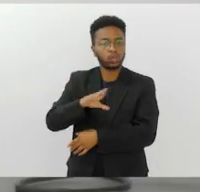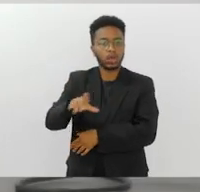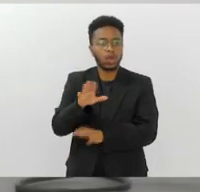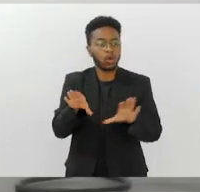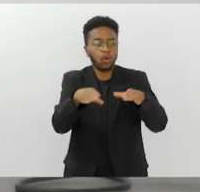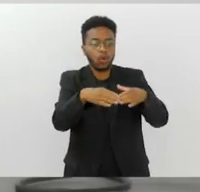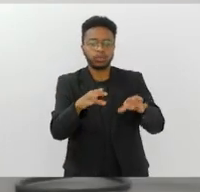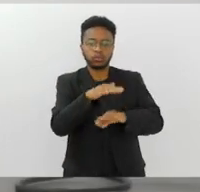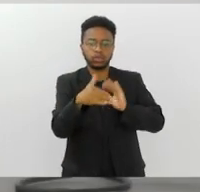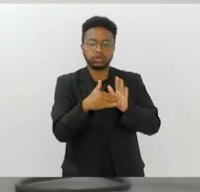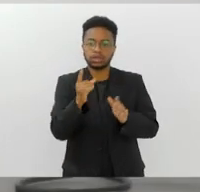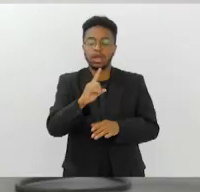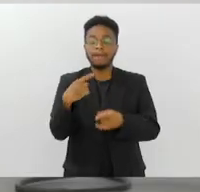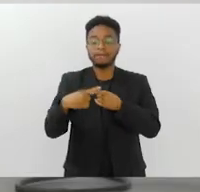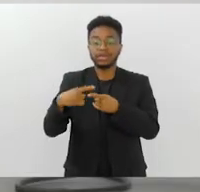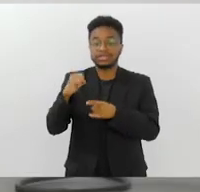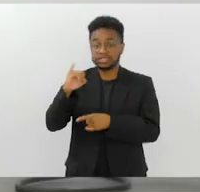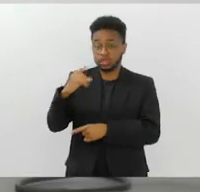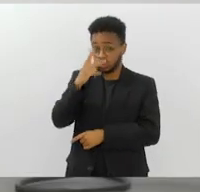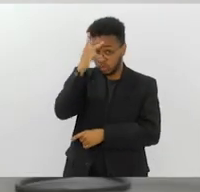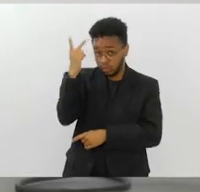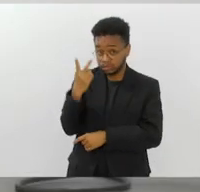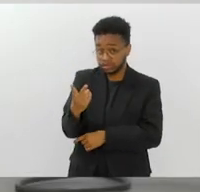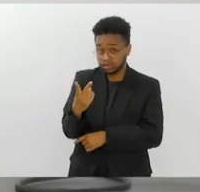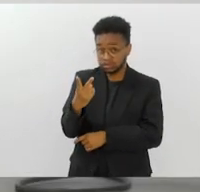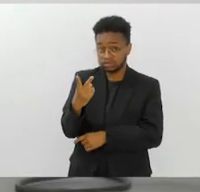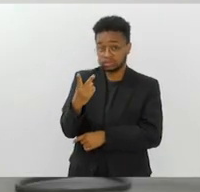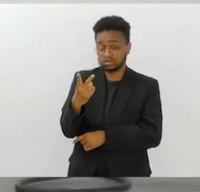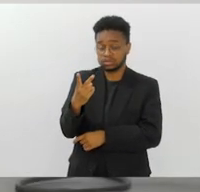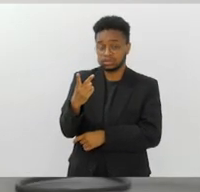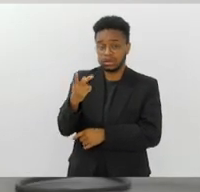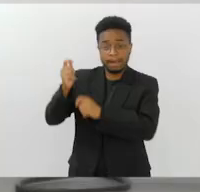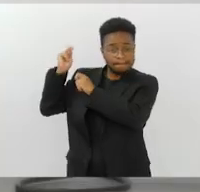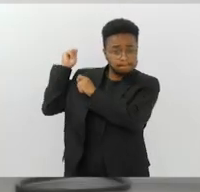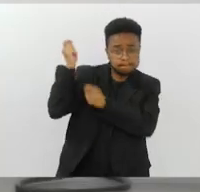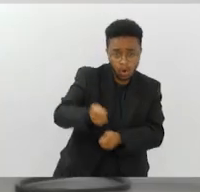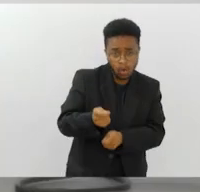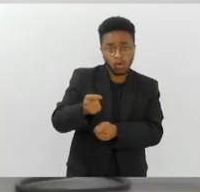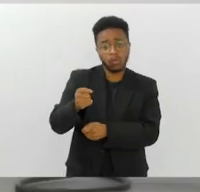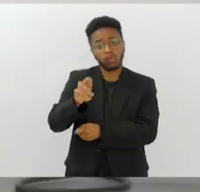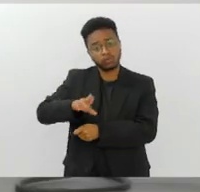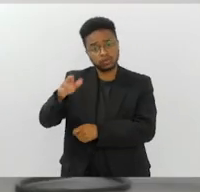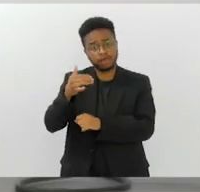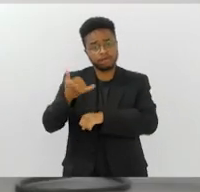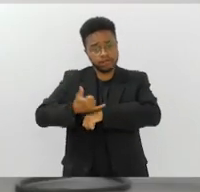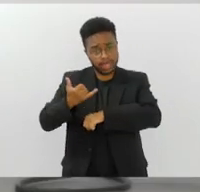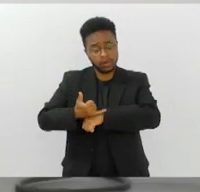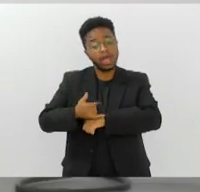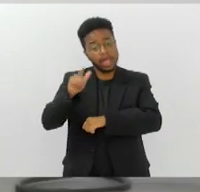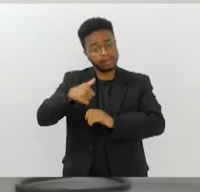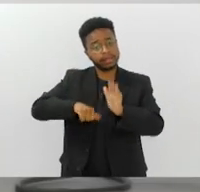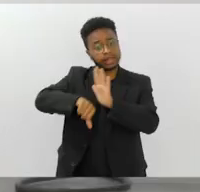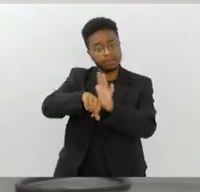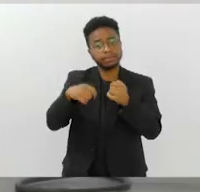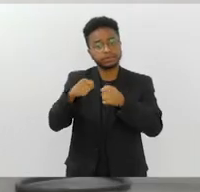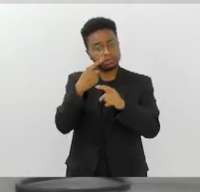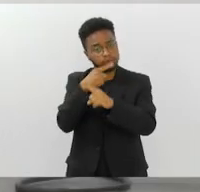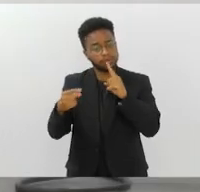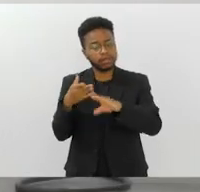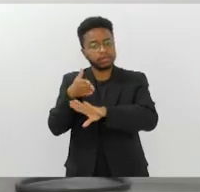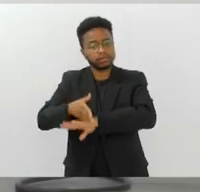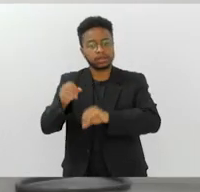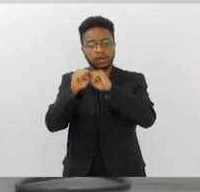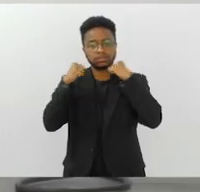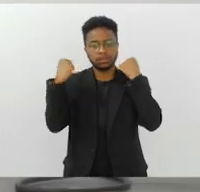dois sujeitos quebram a cabeça de outro com uma barra de ferro é um crime tem que ser punidos banidos dos estádios banidos da